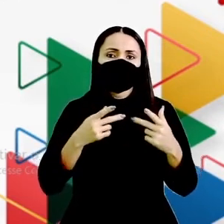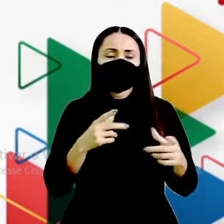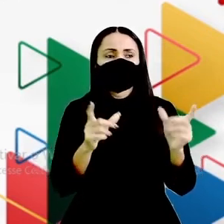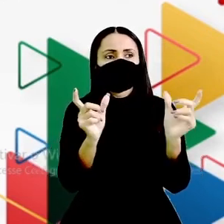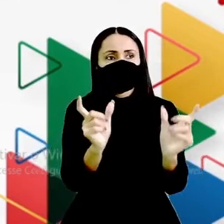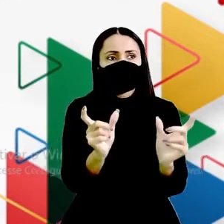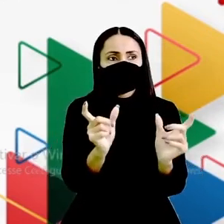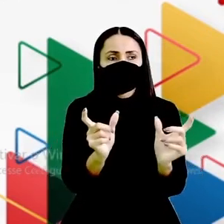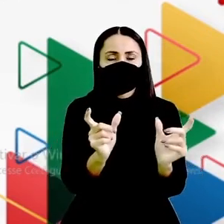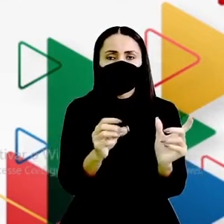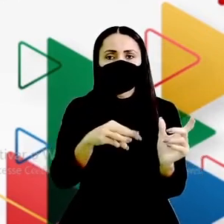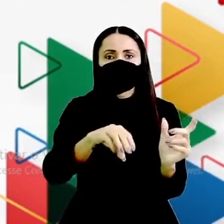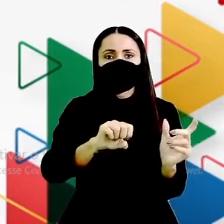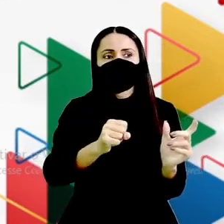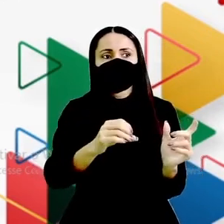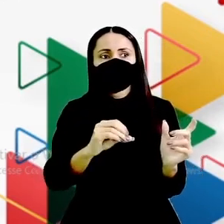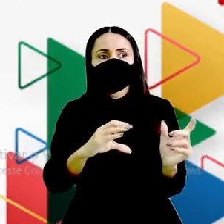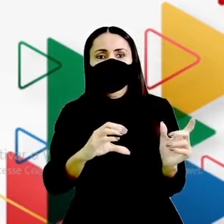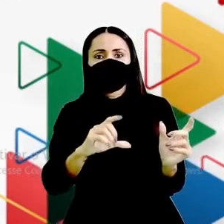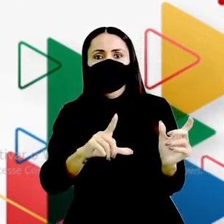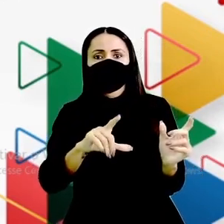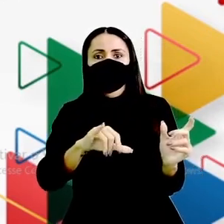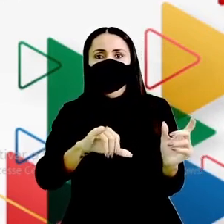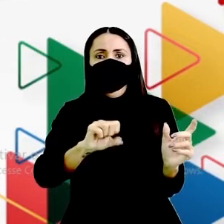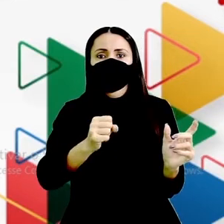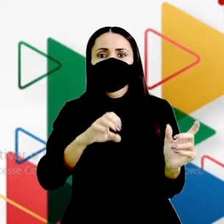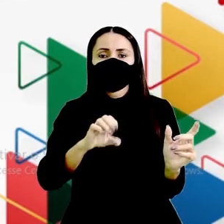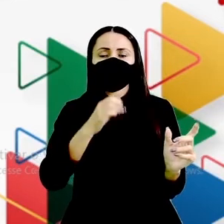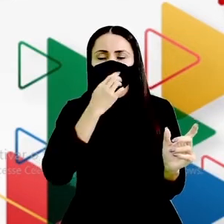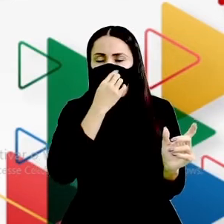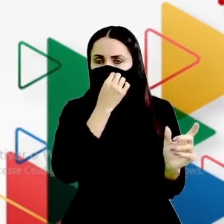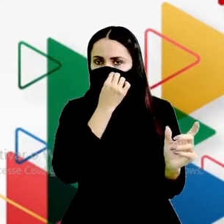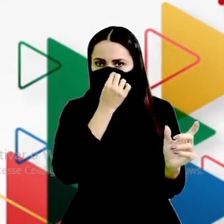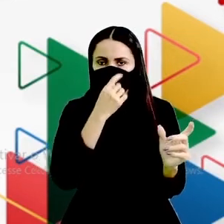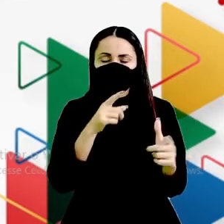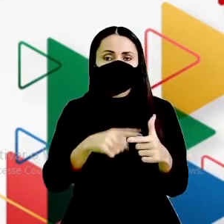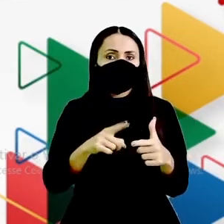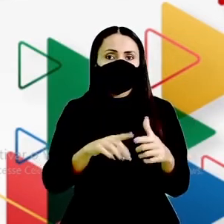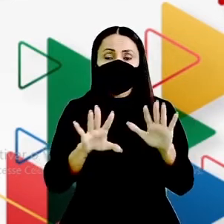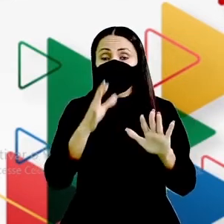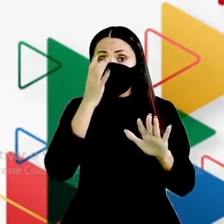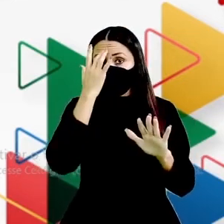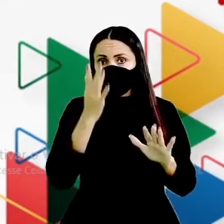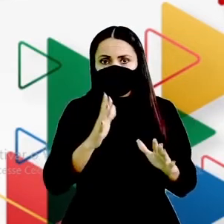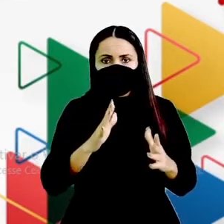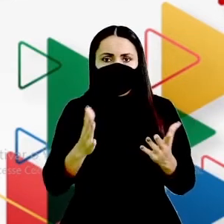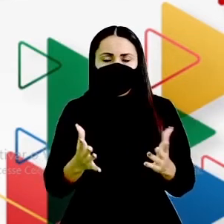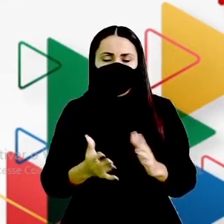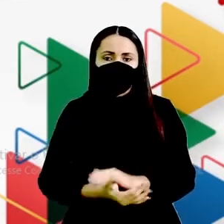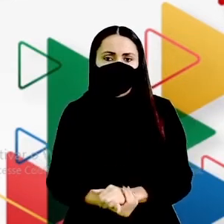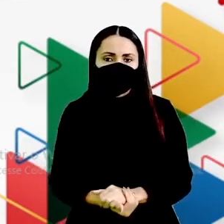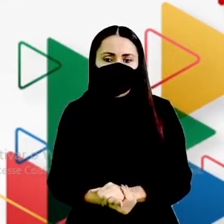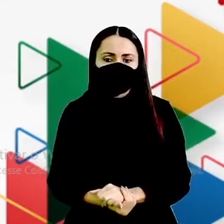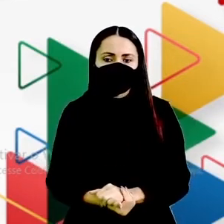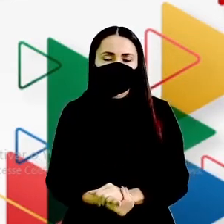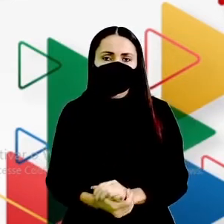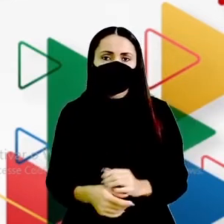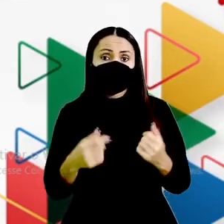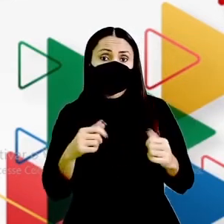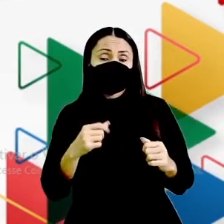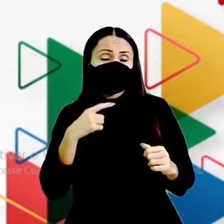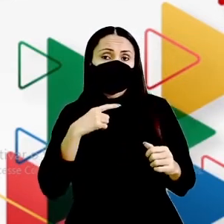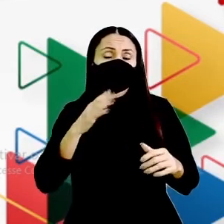diz lá. Bom, o problema não é tão fácil como está parecendo, não, viu? Você tem que ter muito cuidado com